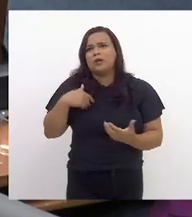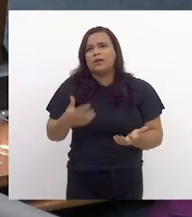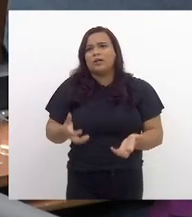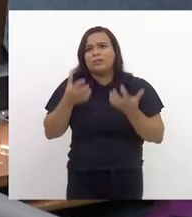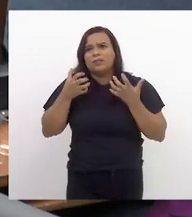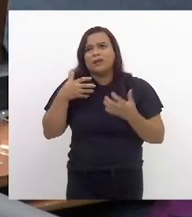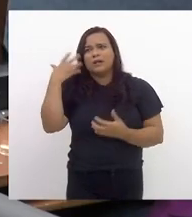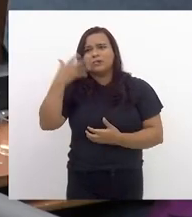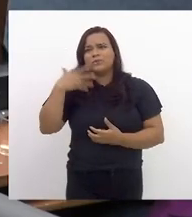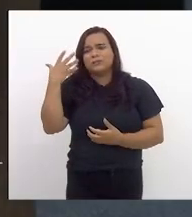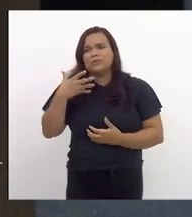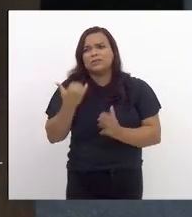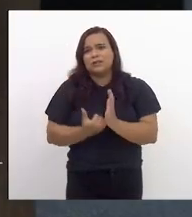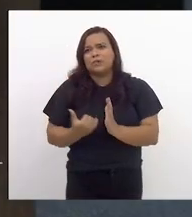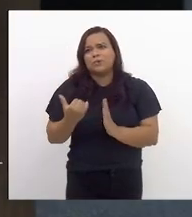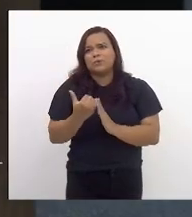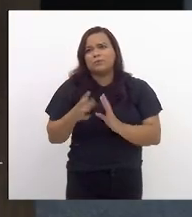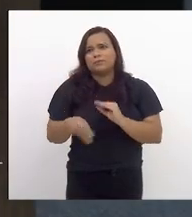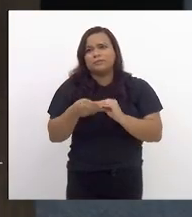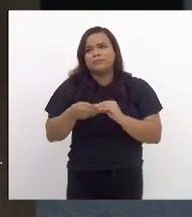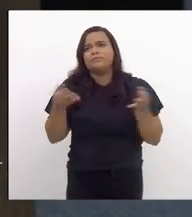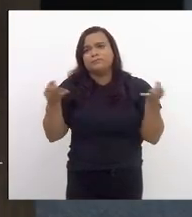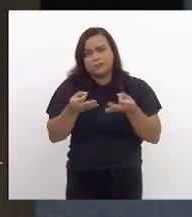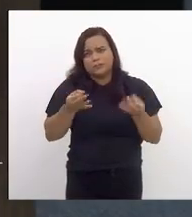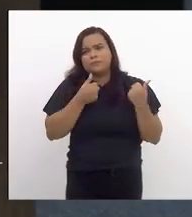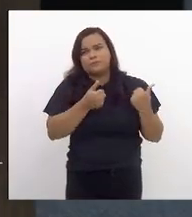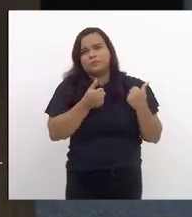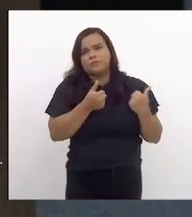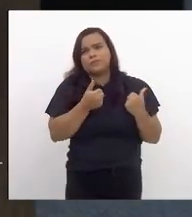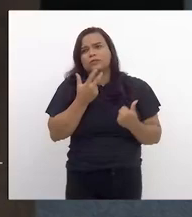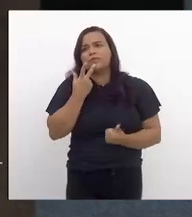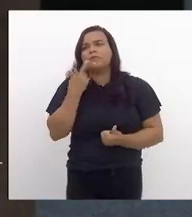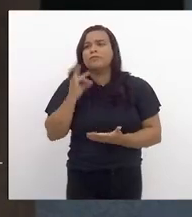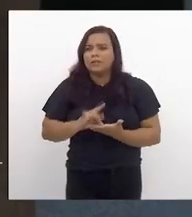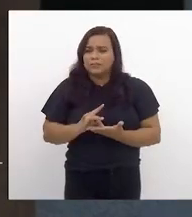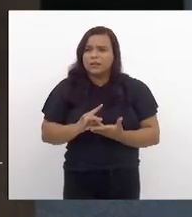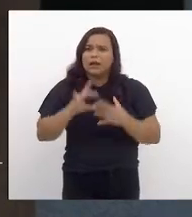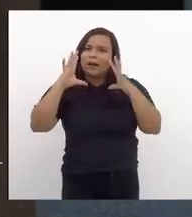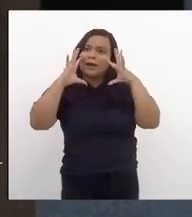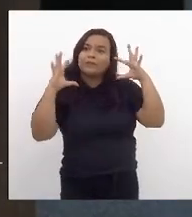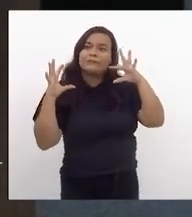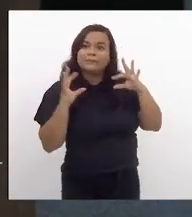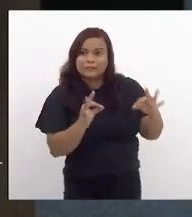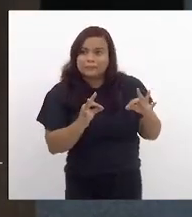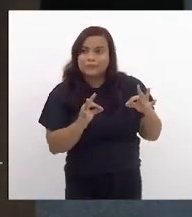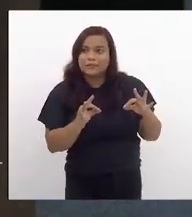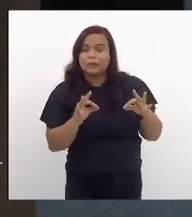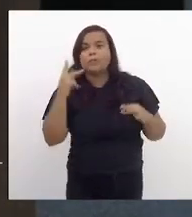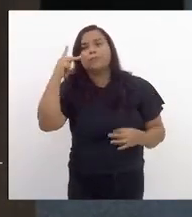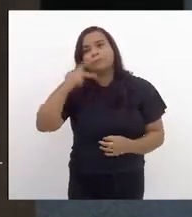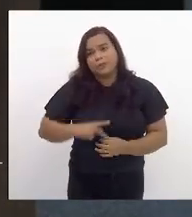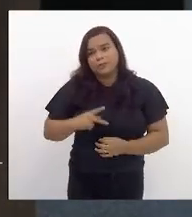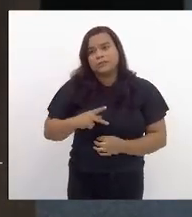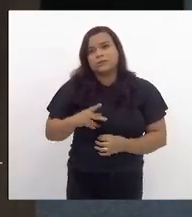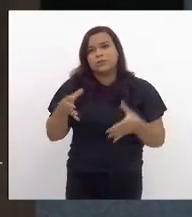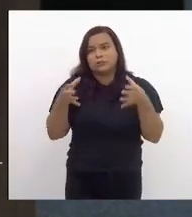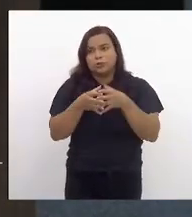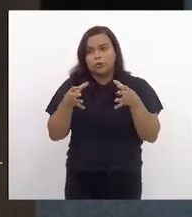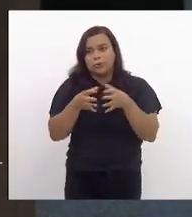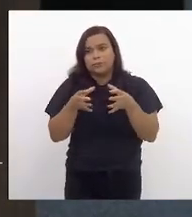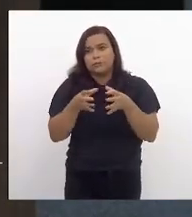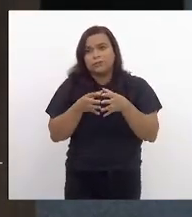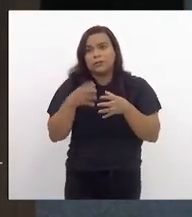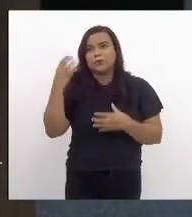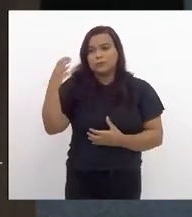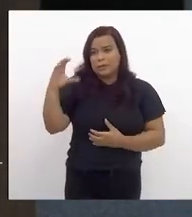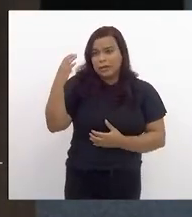sessão extra, por favor. Perfeito, senhor presidente. Na verdade, chamar a atenção aqui do presidente da Comissão de Ciência